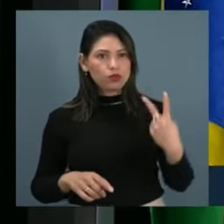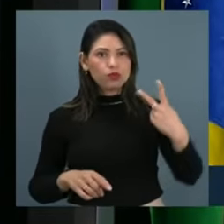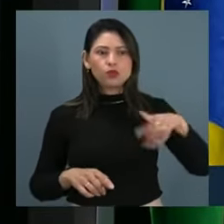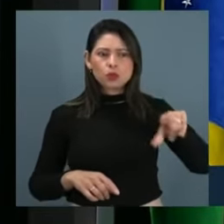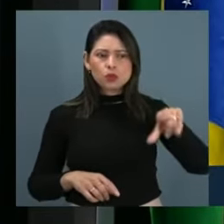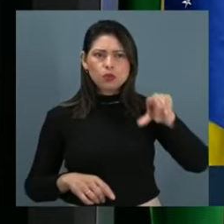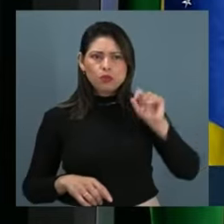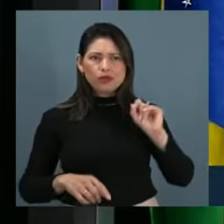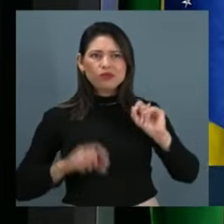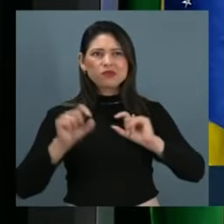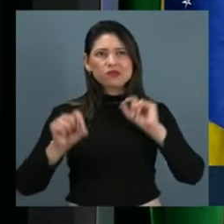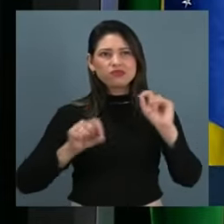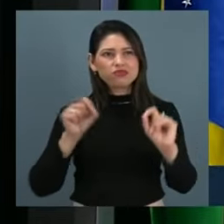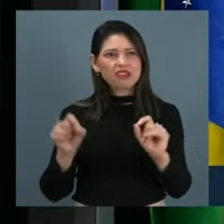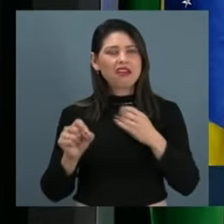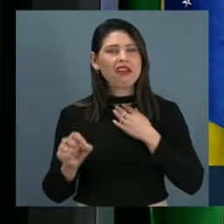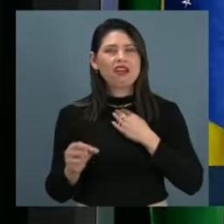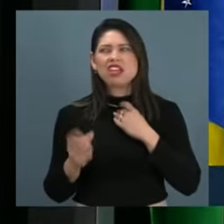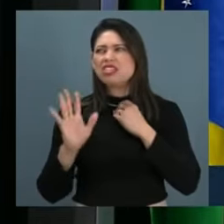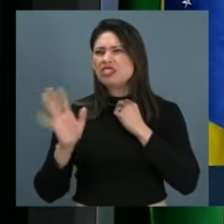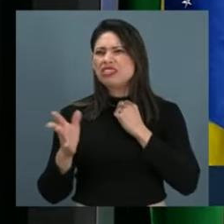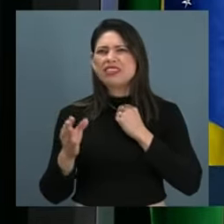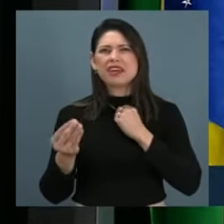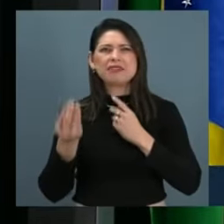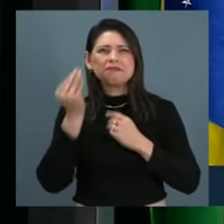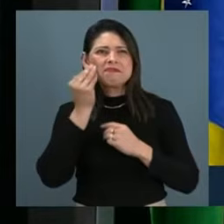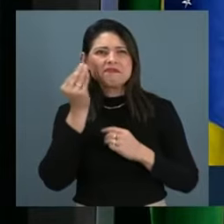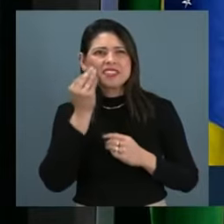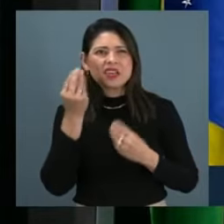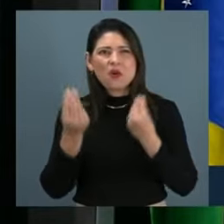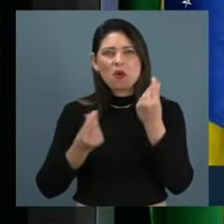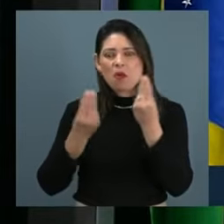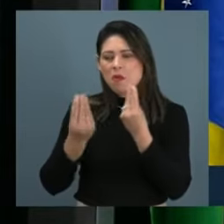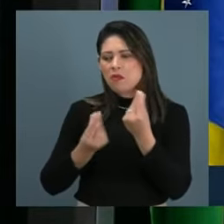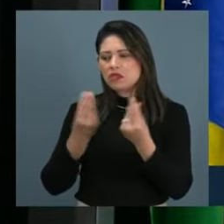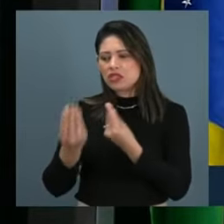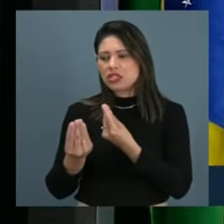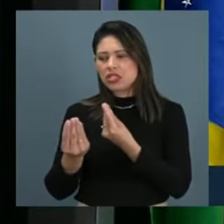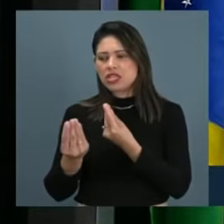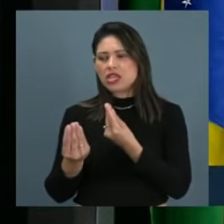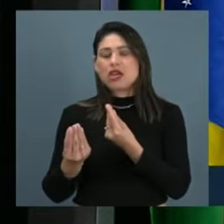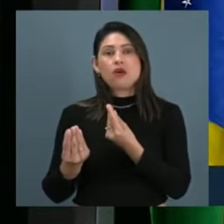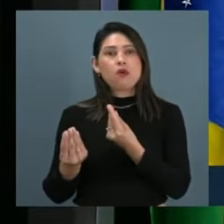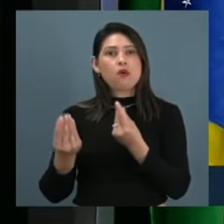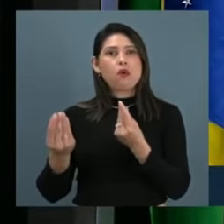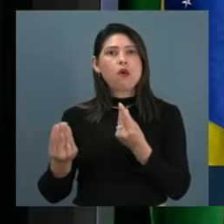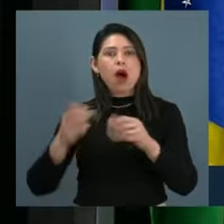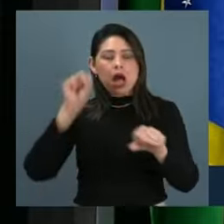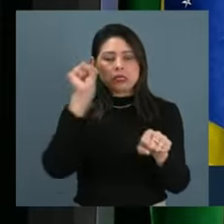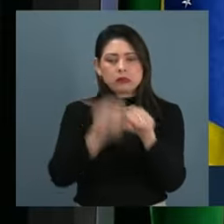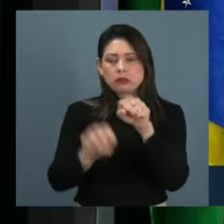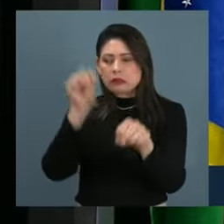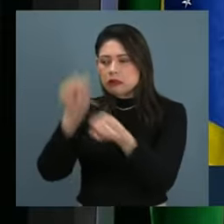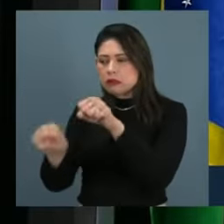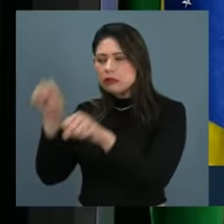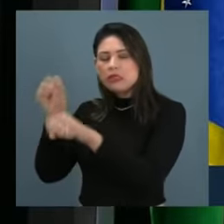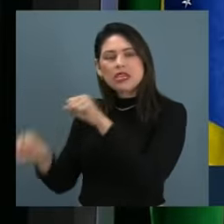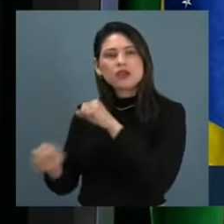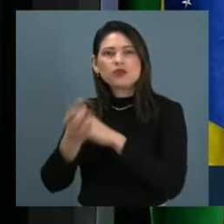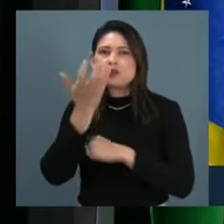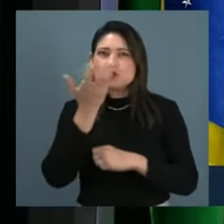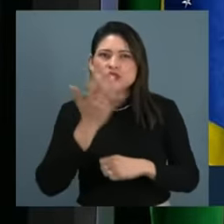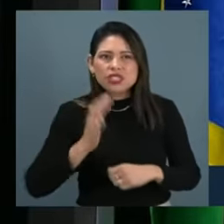sujar suas mãos com sangue do assassinato de crianças indefesas,